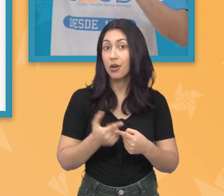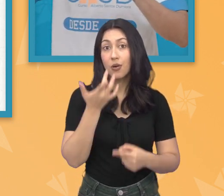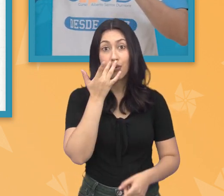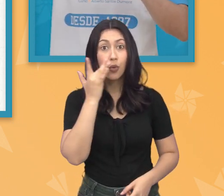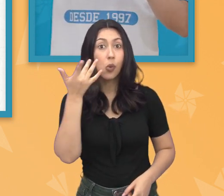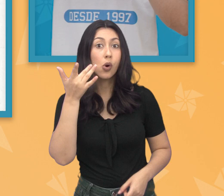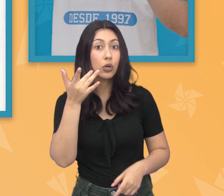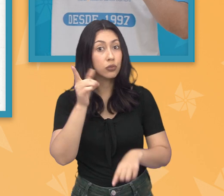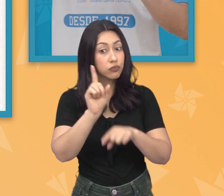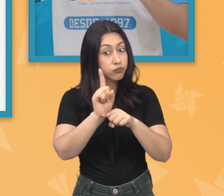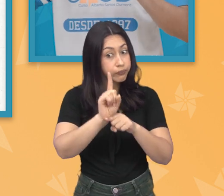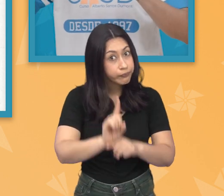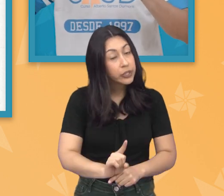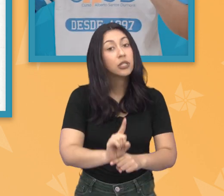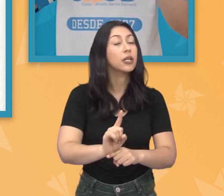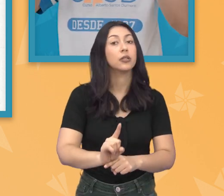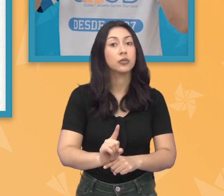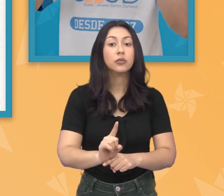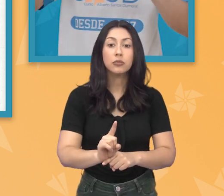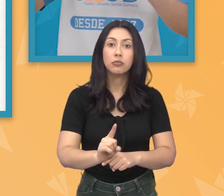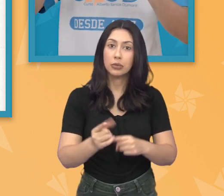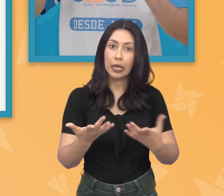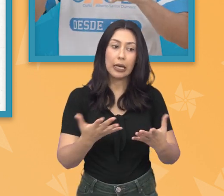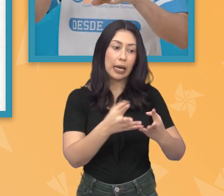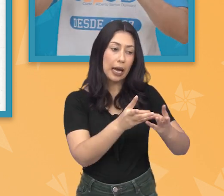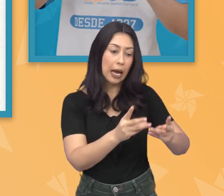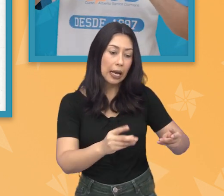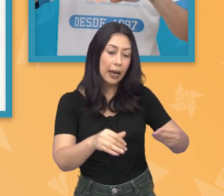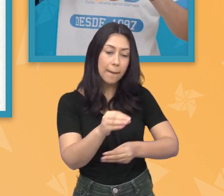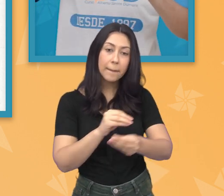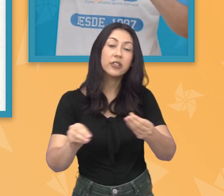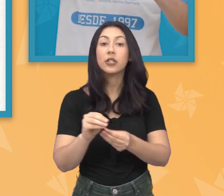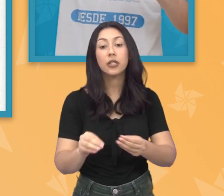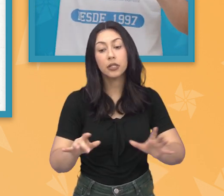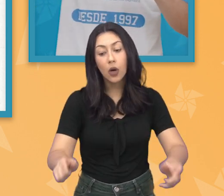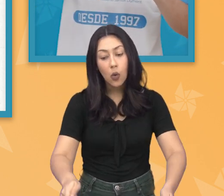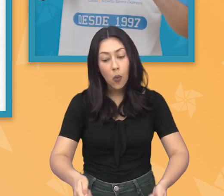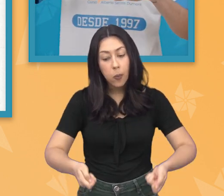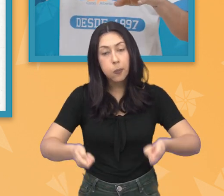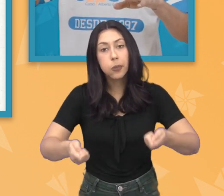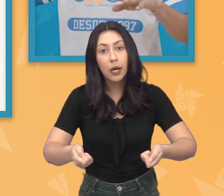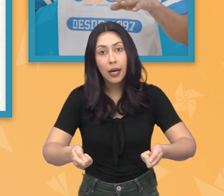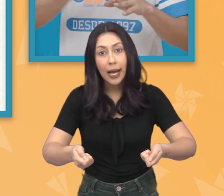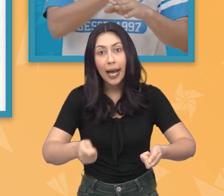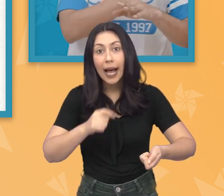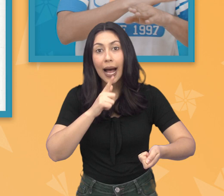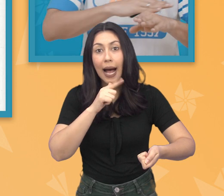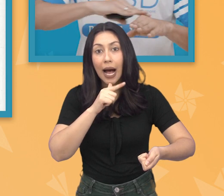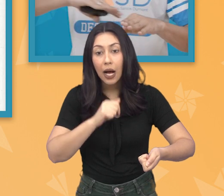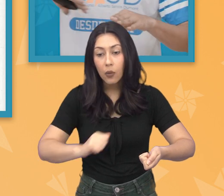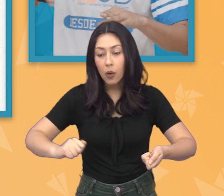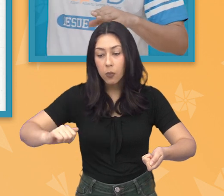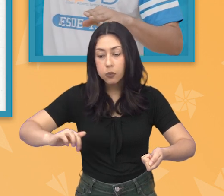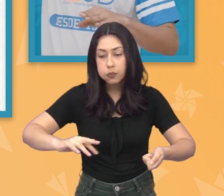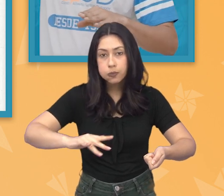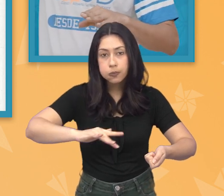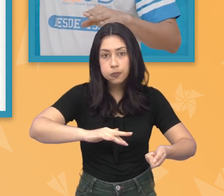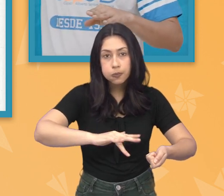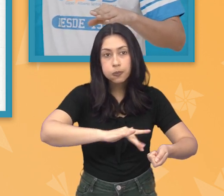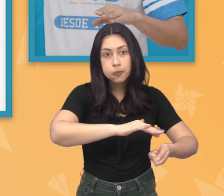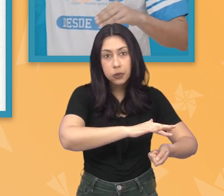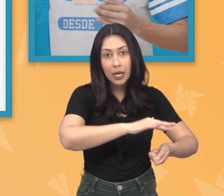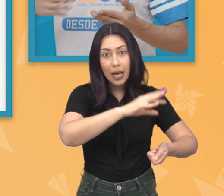tipo areia, folhas de árvore que estão ali misturadas, ele consegue fazer com que a água corrente do rio leve esse